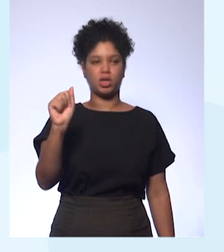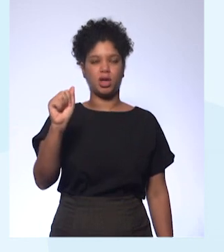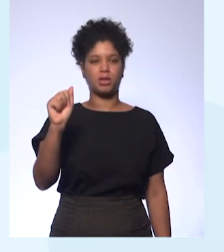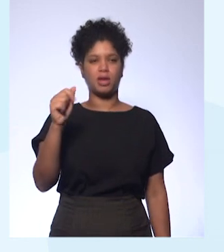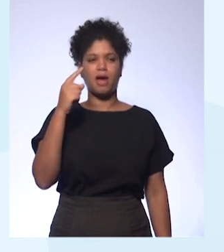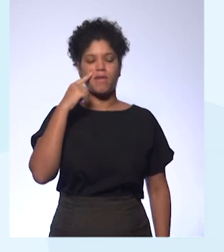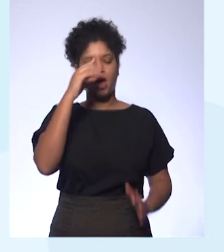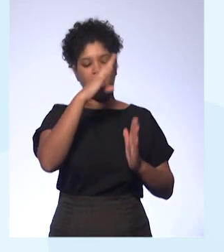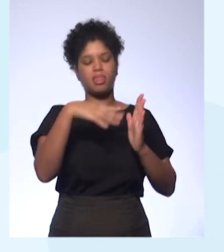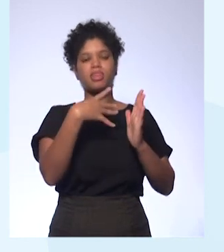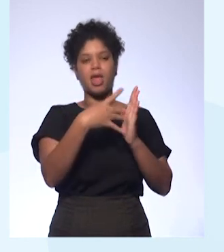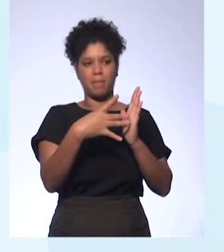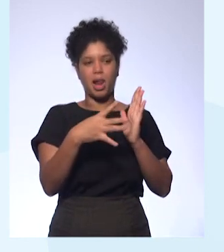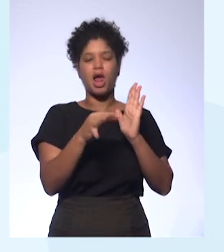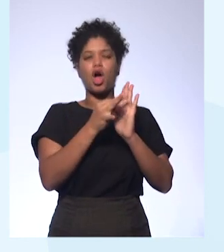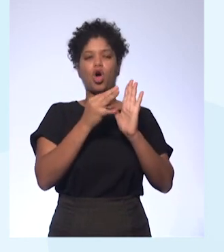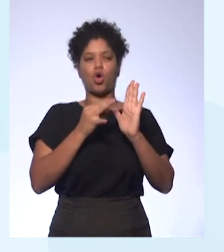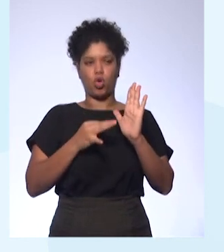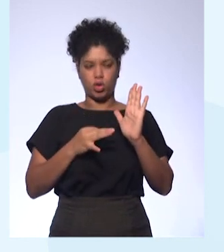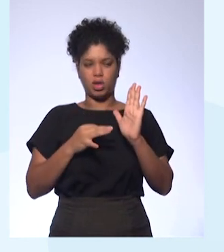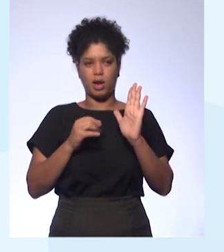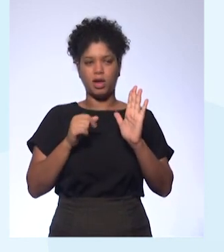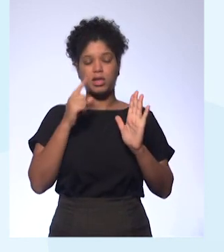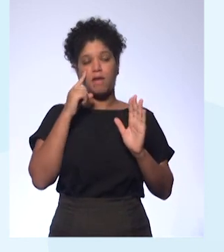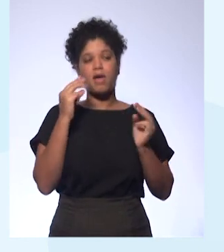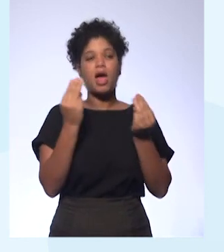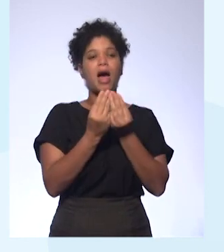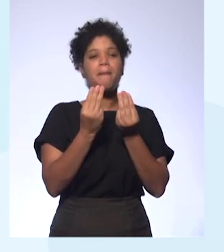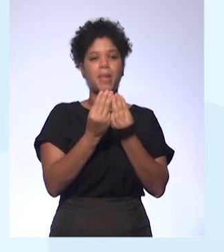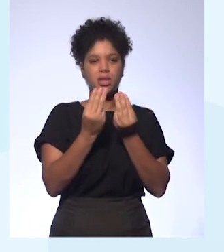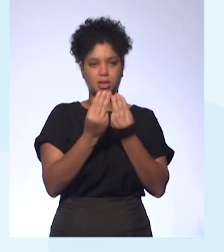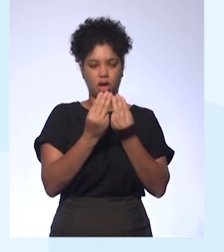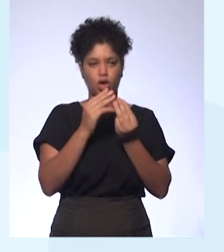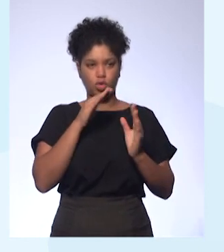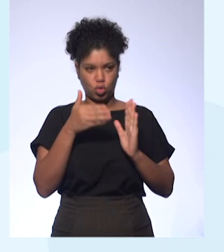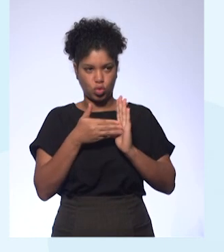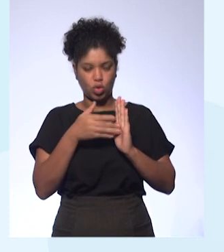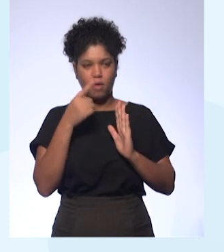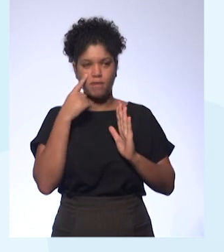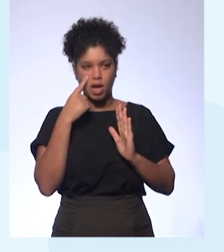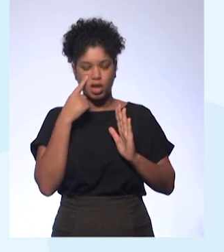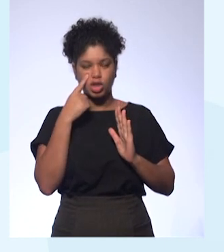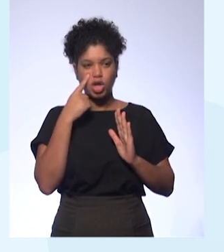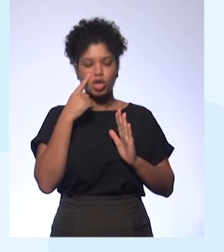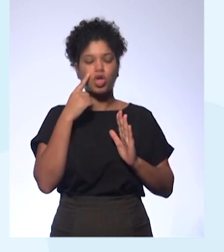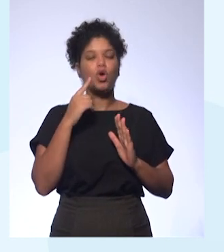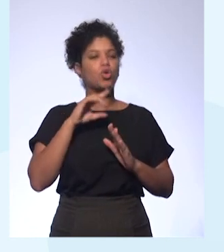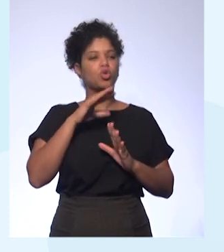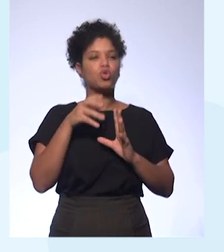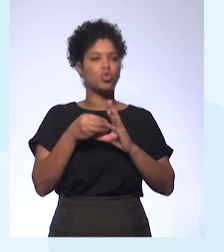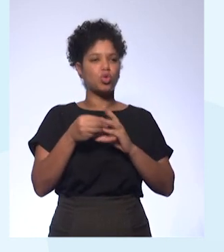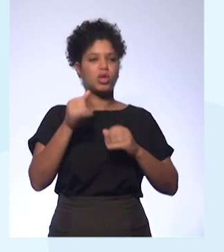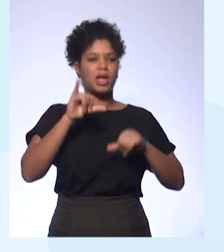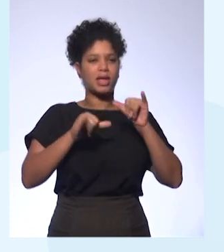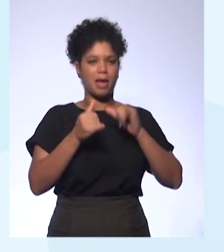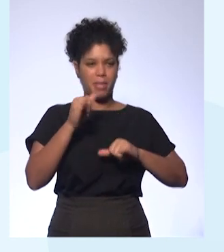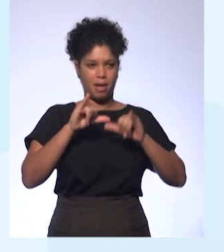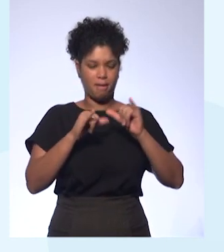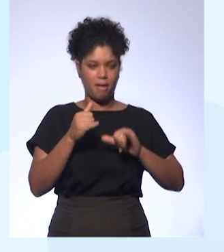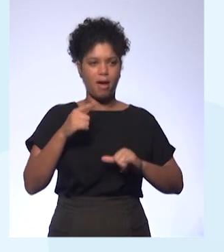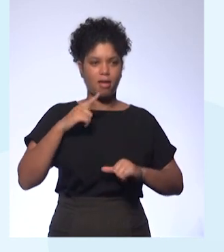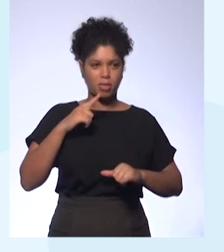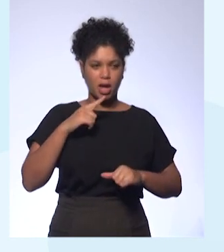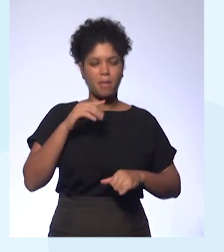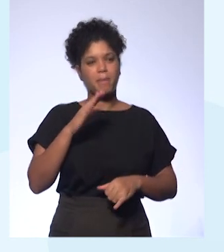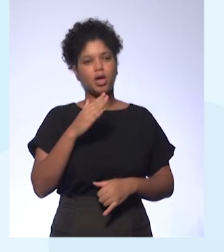tabela. Portanto, temos aqui a massa dessas substâncias, ok? Ou desses elementos químicos. Então, nós temos aí,